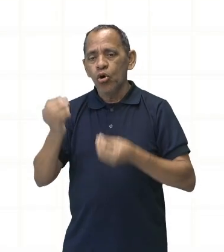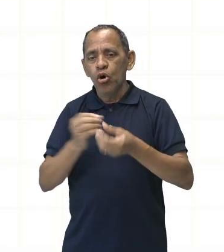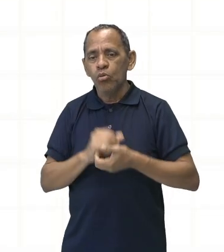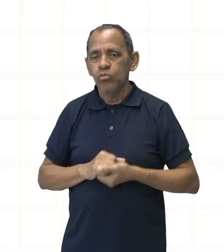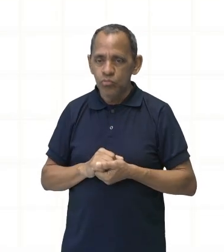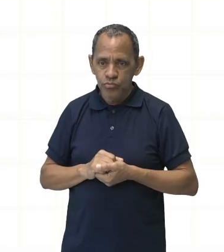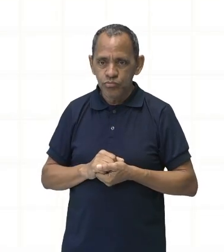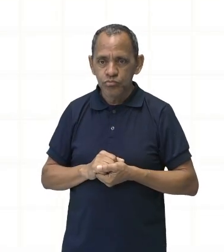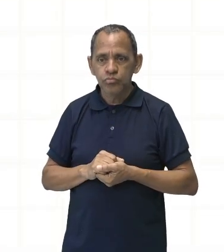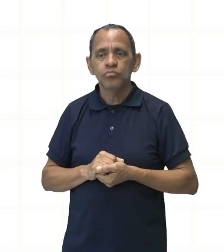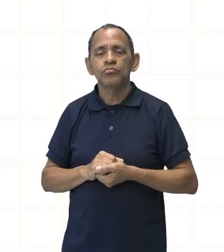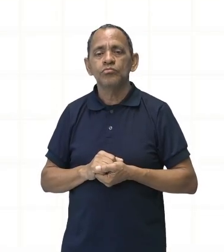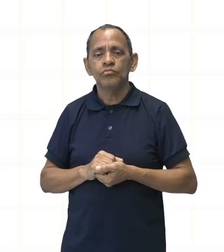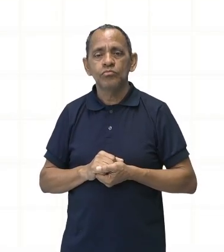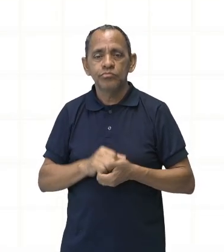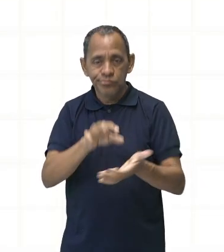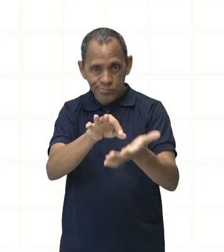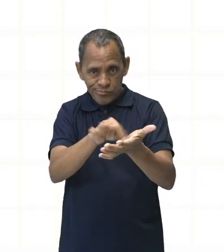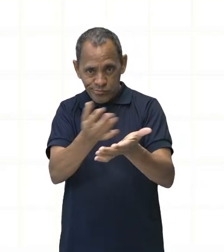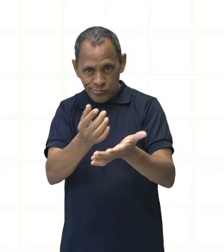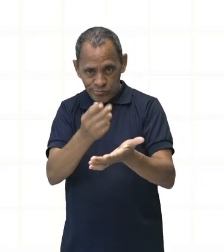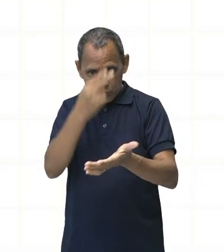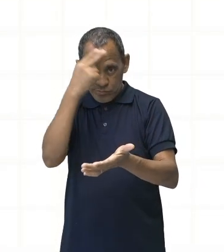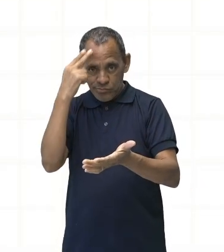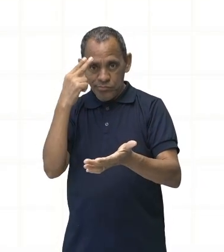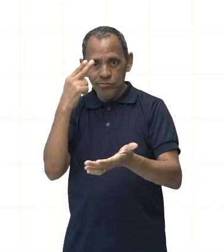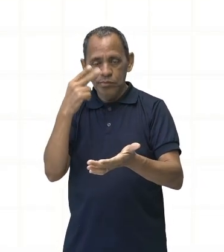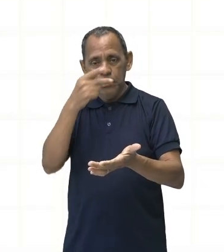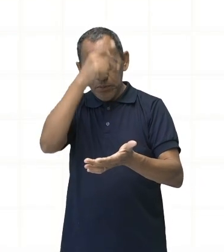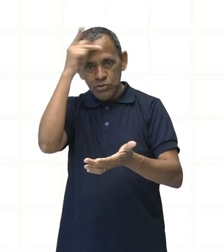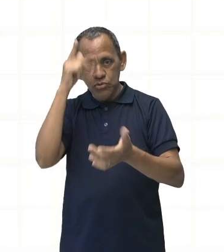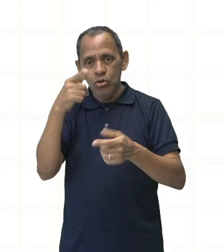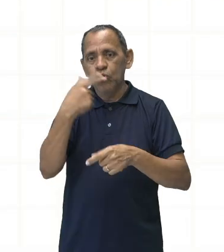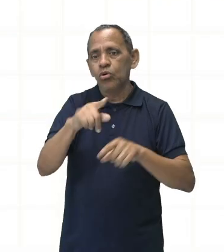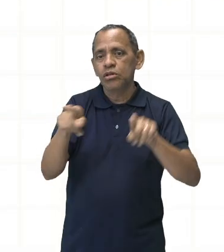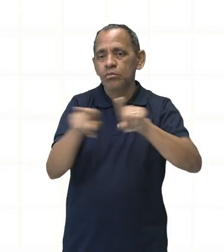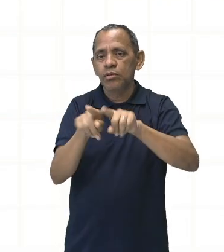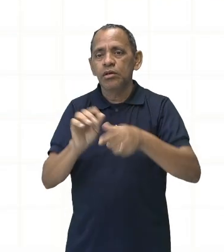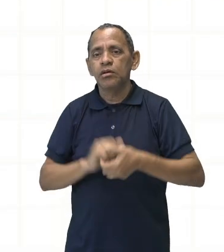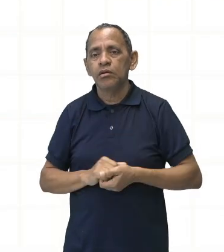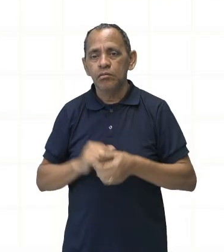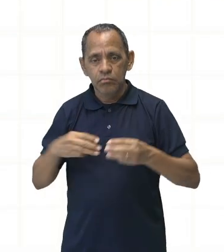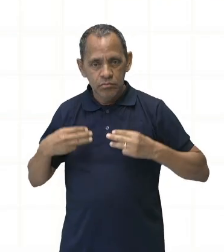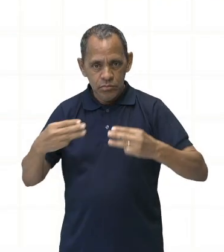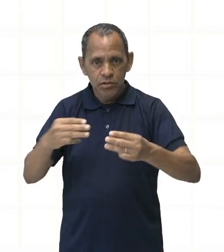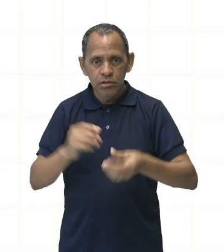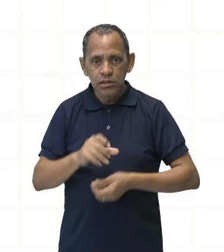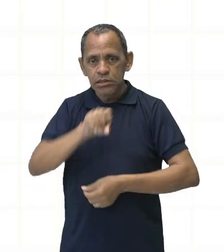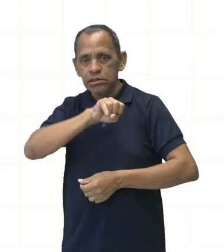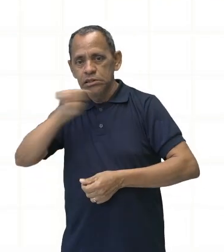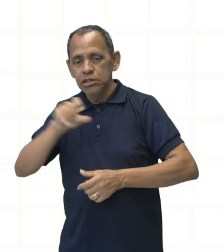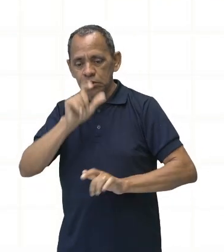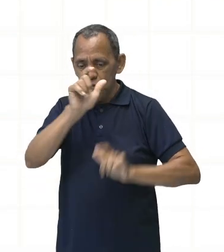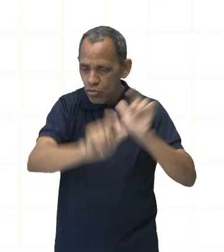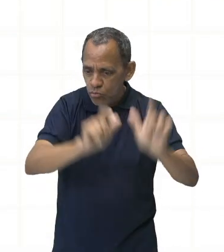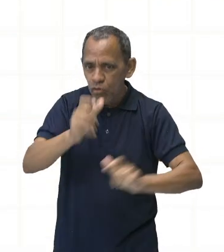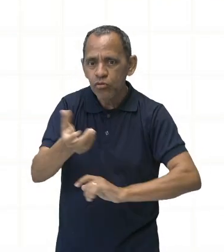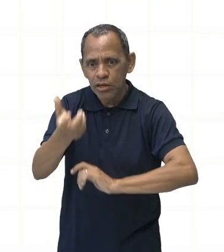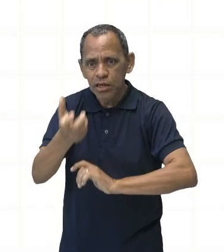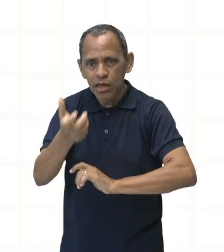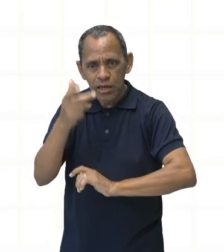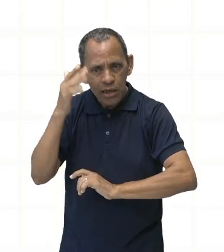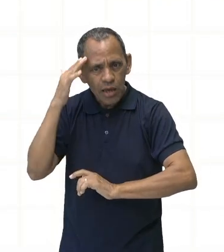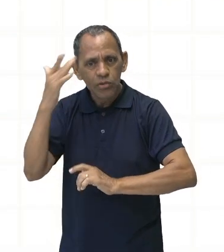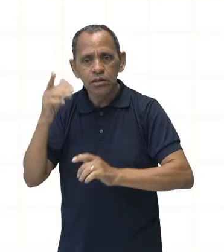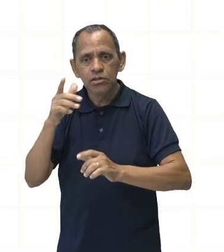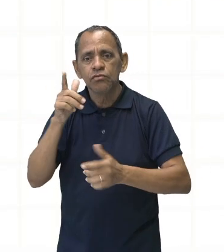para chefiar o ministério, porém, né, Dom Pedro pensou o seguinte: se o povo quer que isso aconteça, então eu não vou